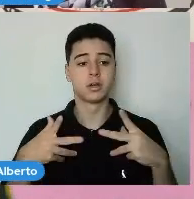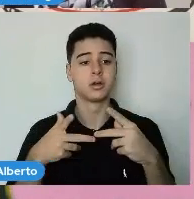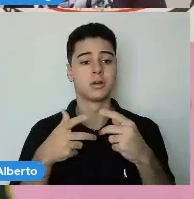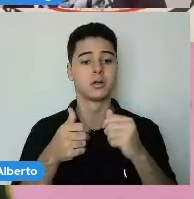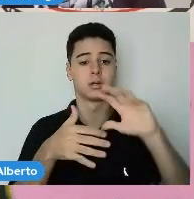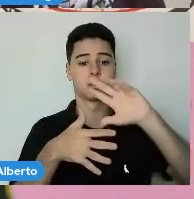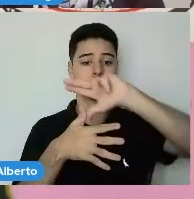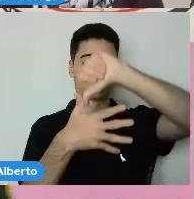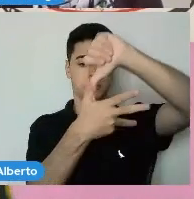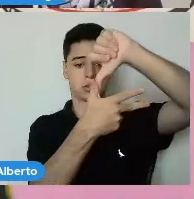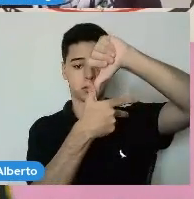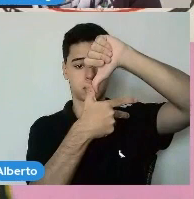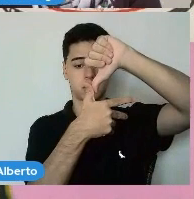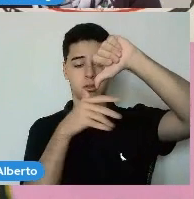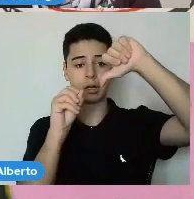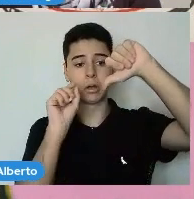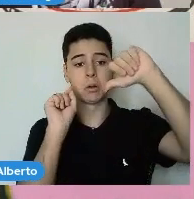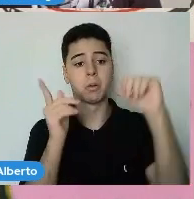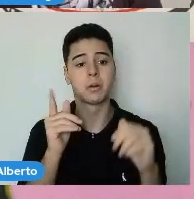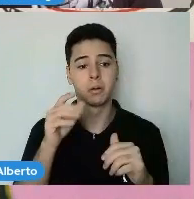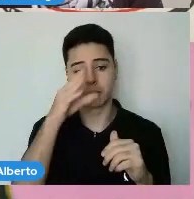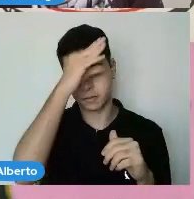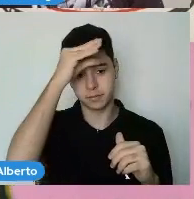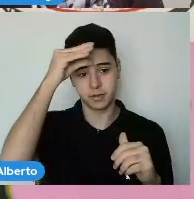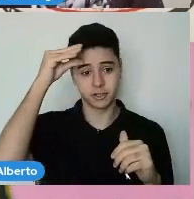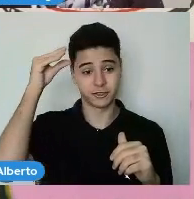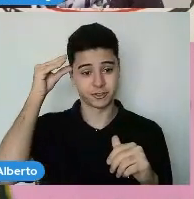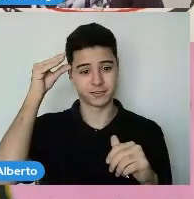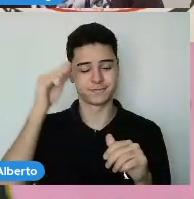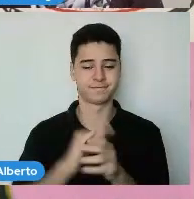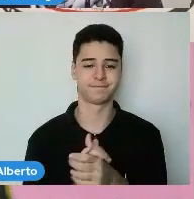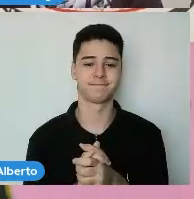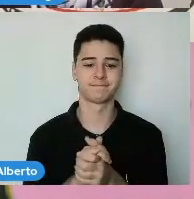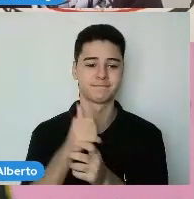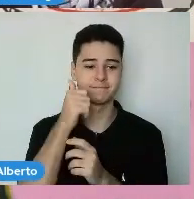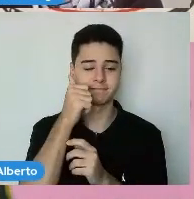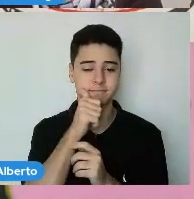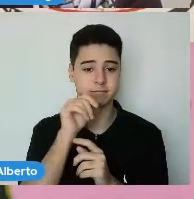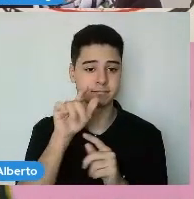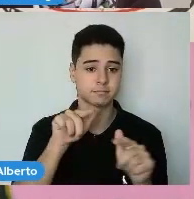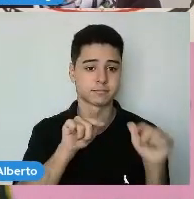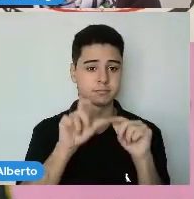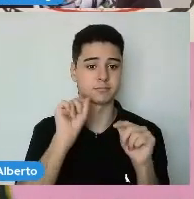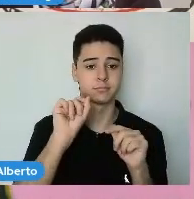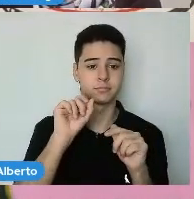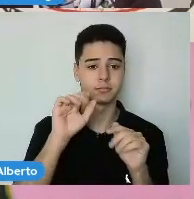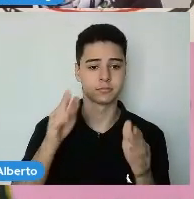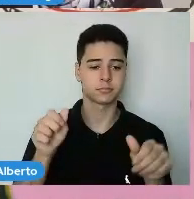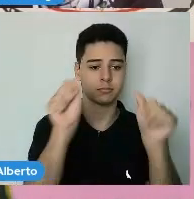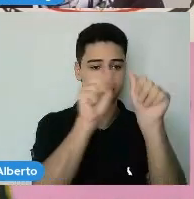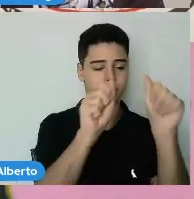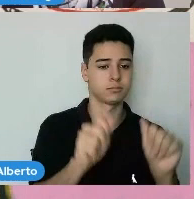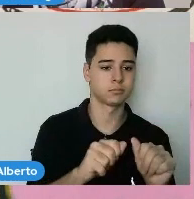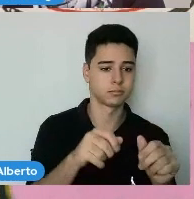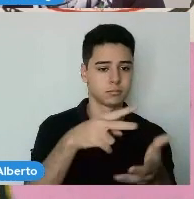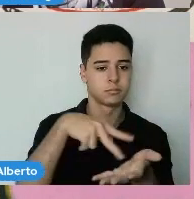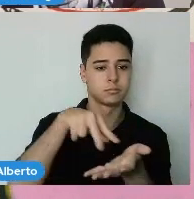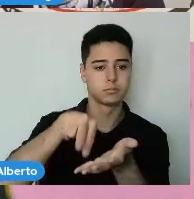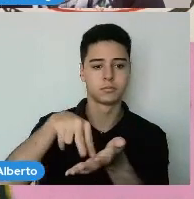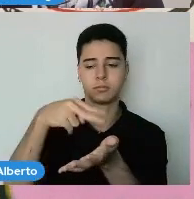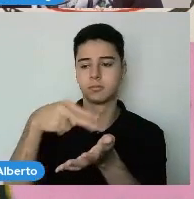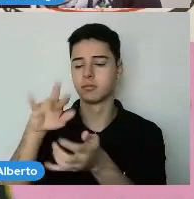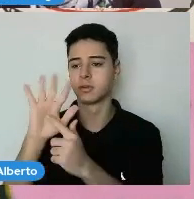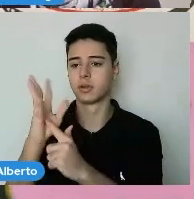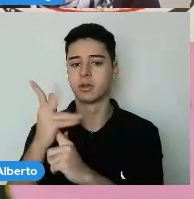é a Pia Camil, que é uma artista mexicana. Ela trabalha principalmente com escultura, instalação, performance e artes da